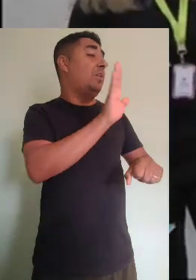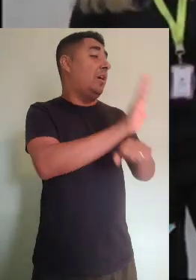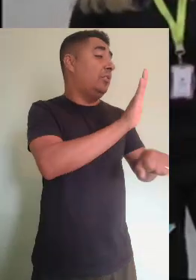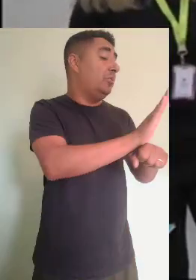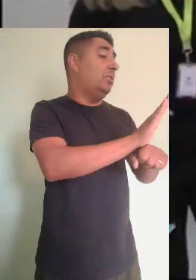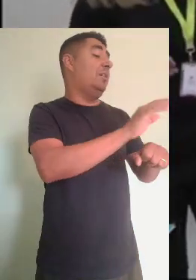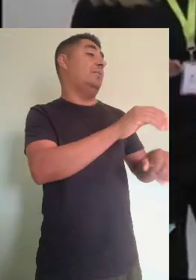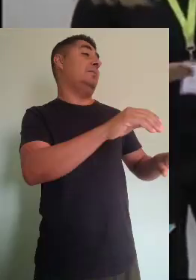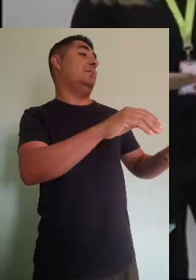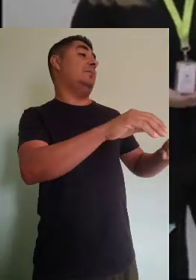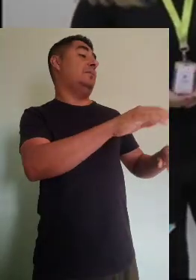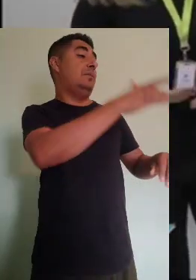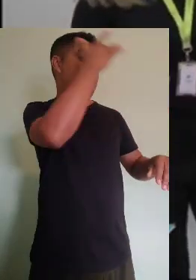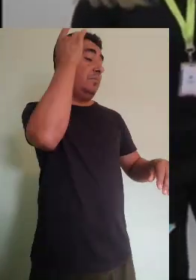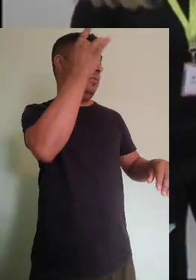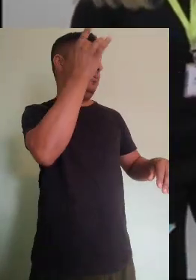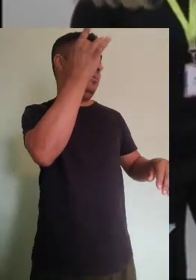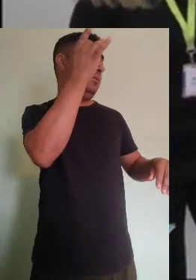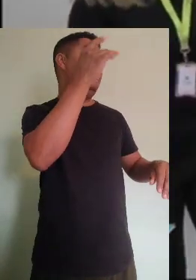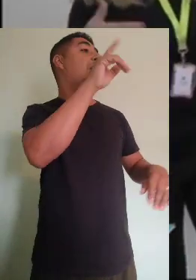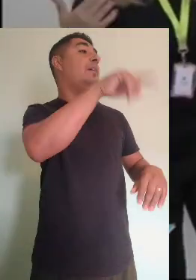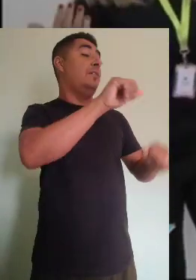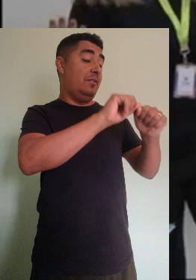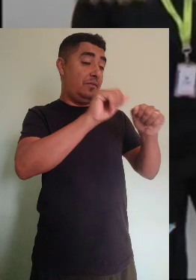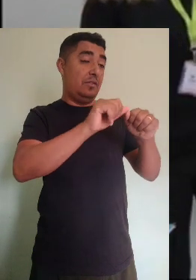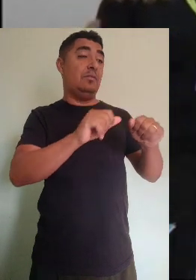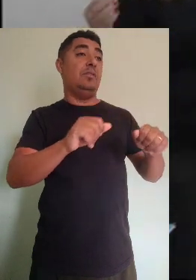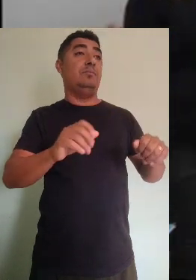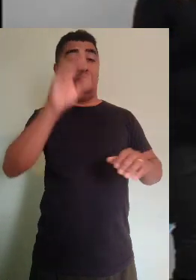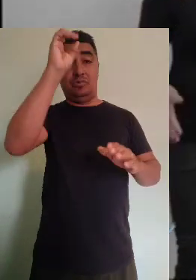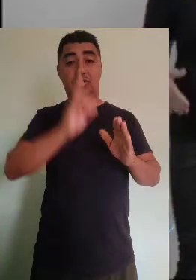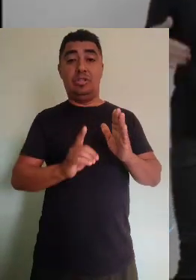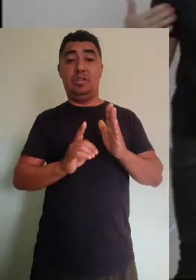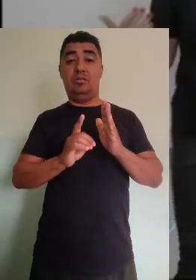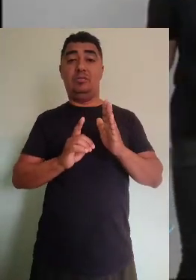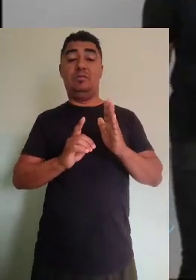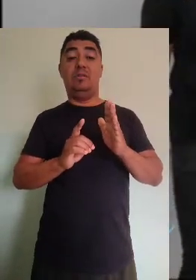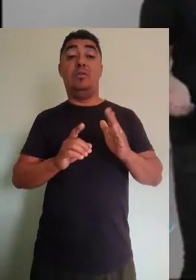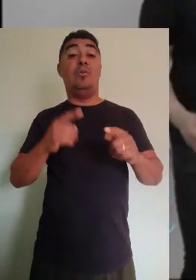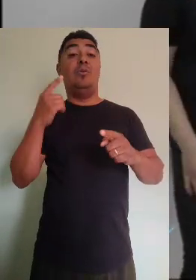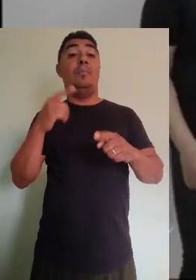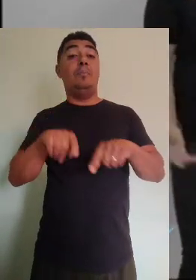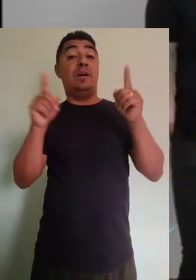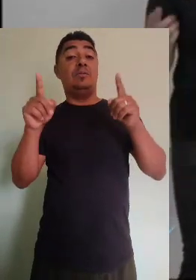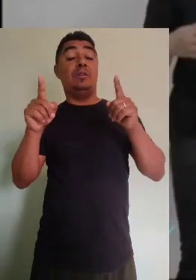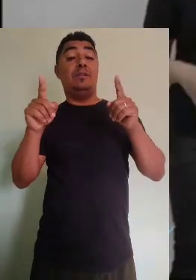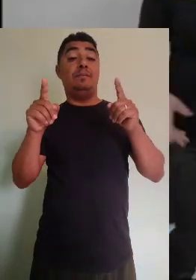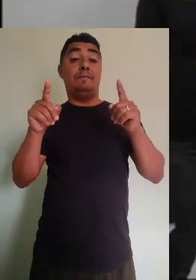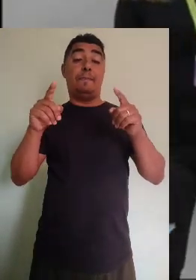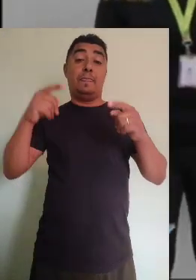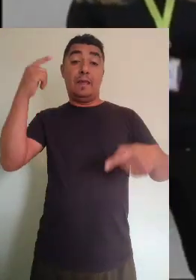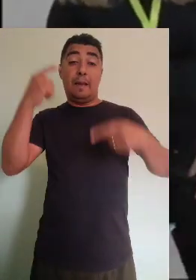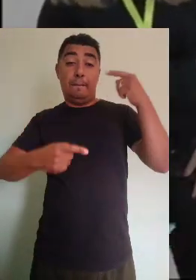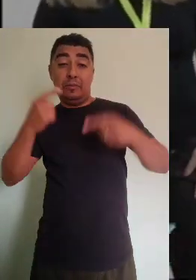que acontece? Não foi fácil a aceitação, porque existem questões políticas, econômicas,